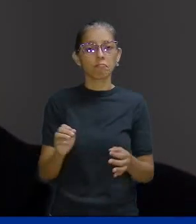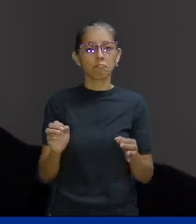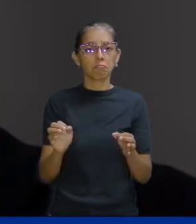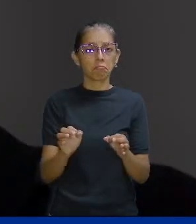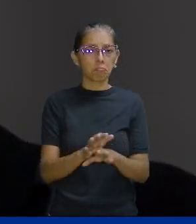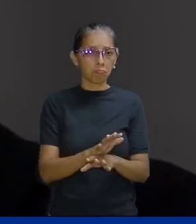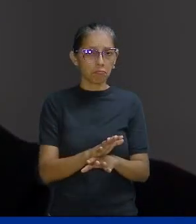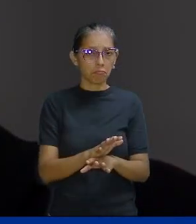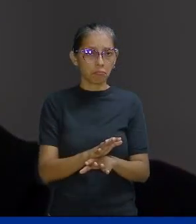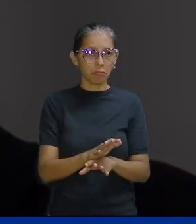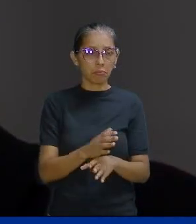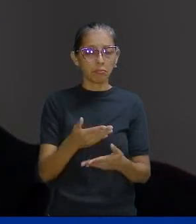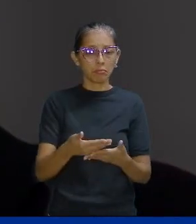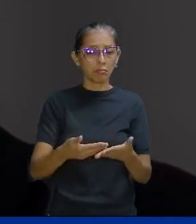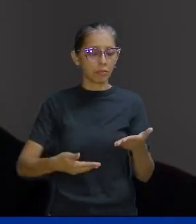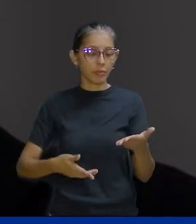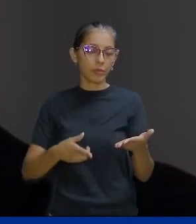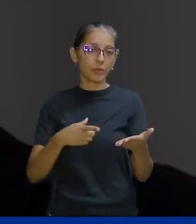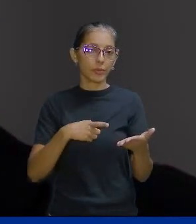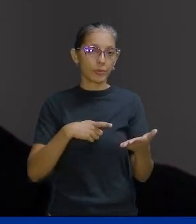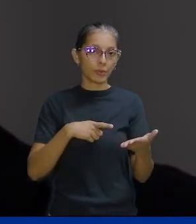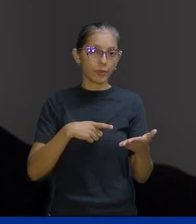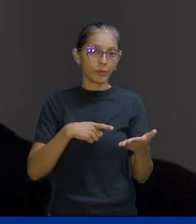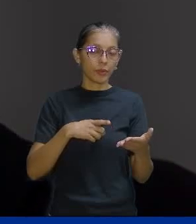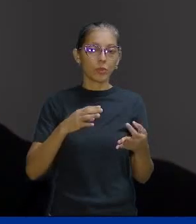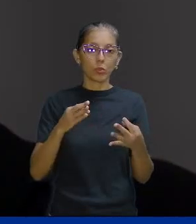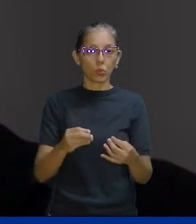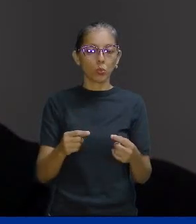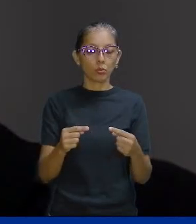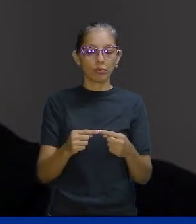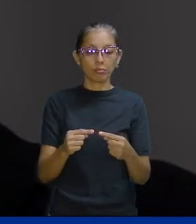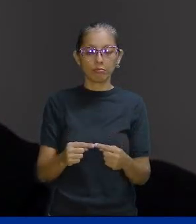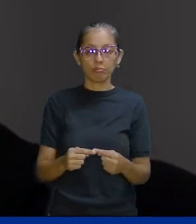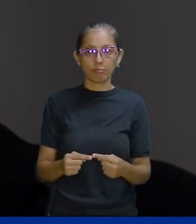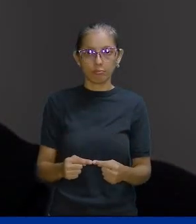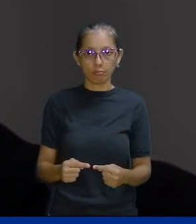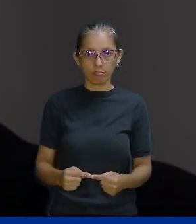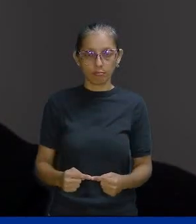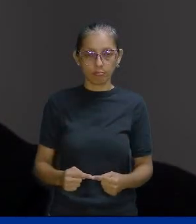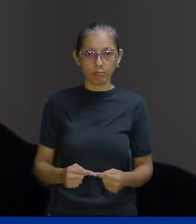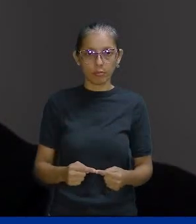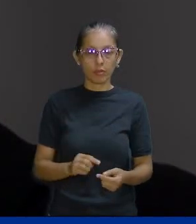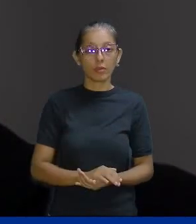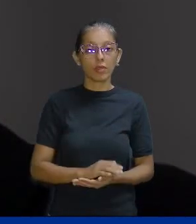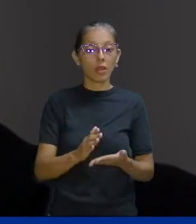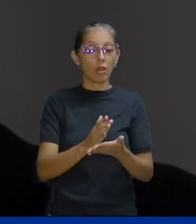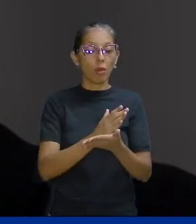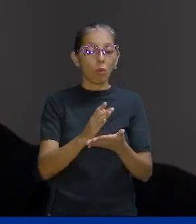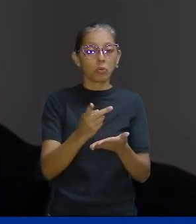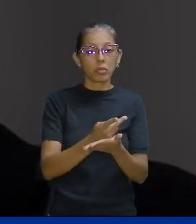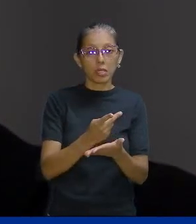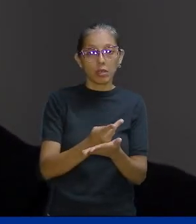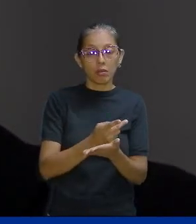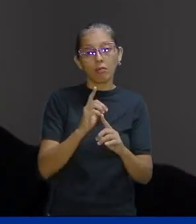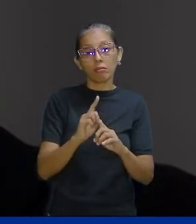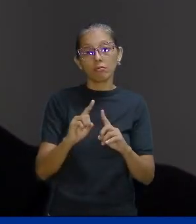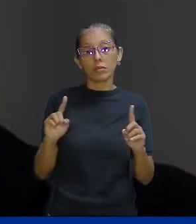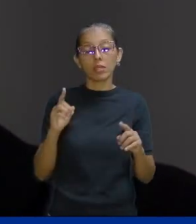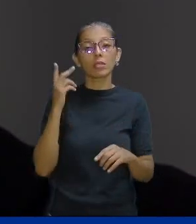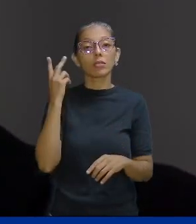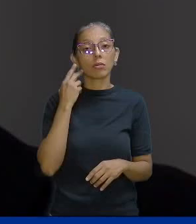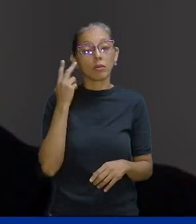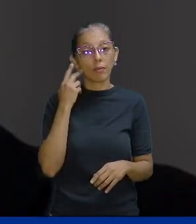para demonstrar a veracidade dos dados lançados, que eventuais falhas seriam formais e não comprometeriam